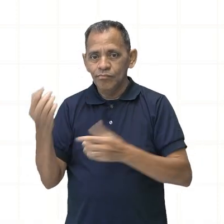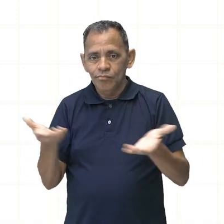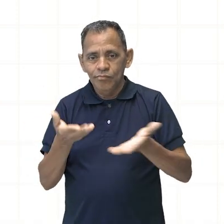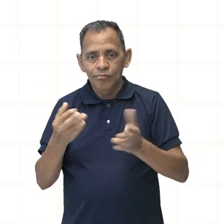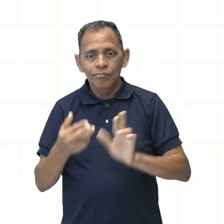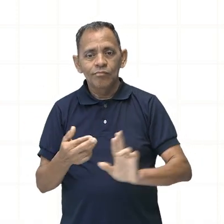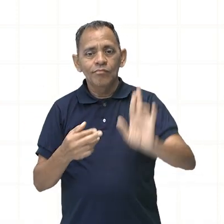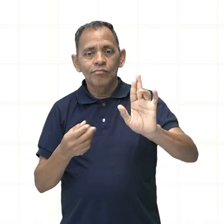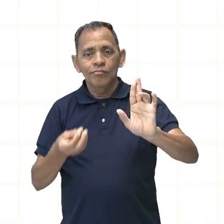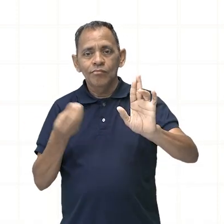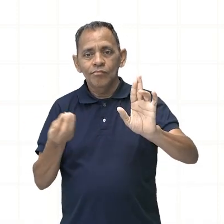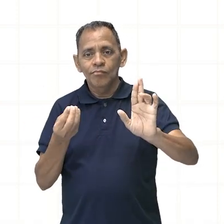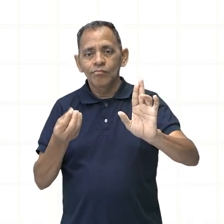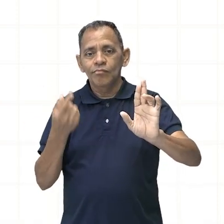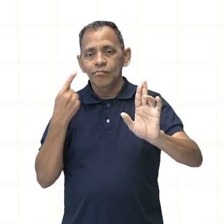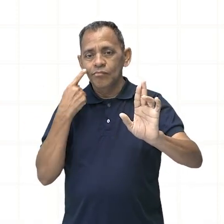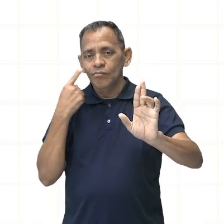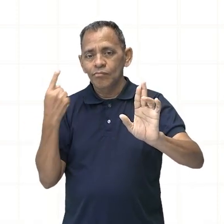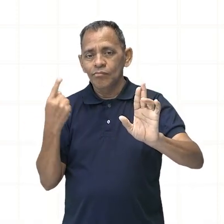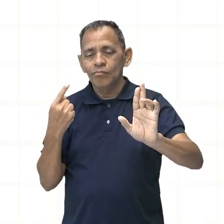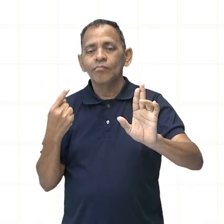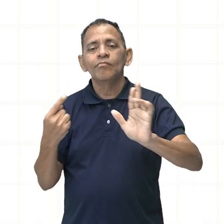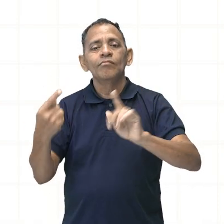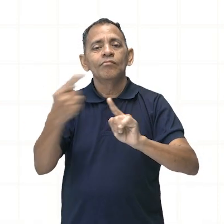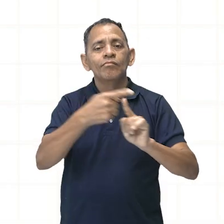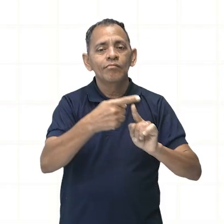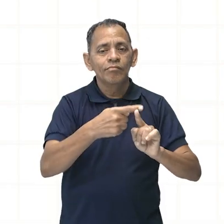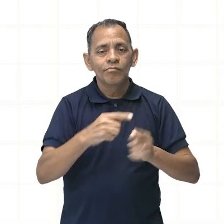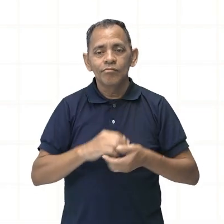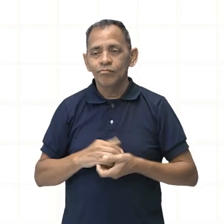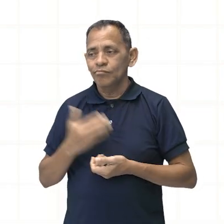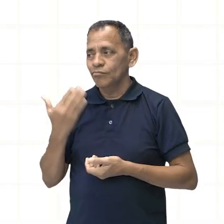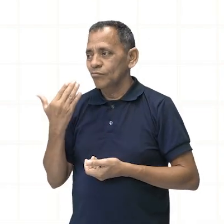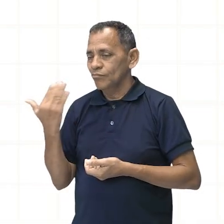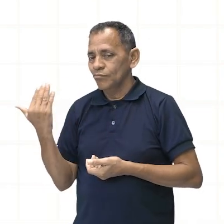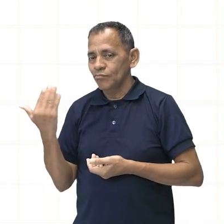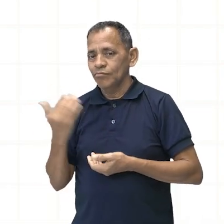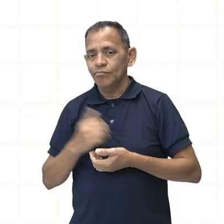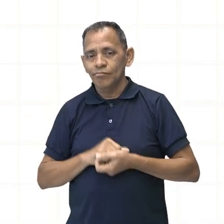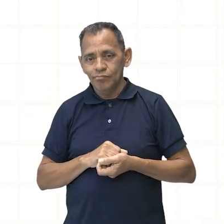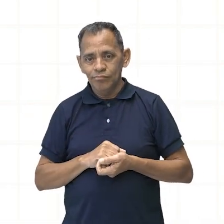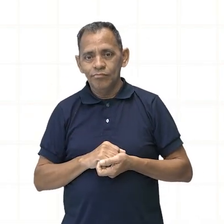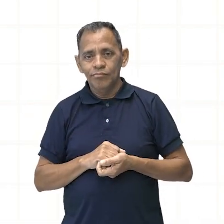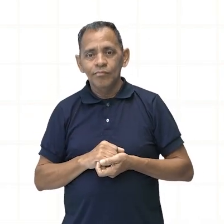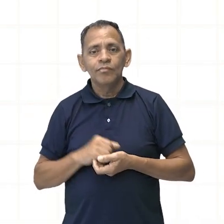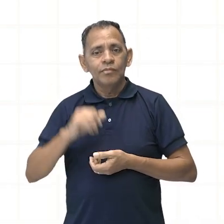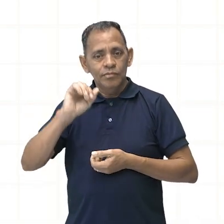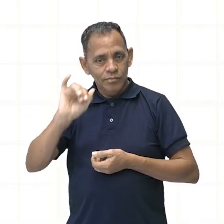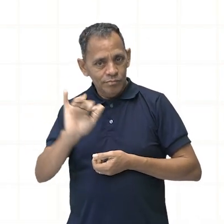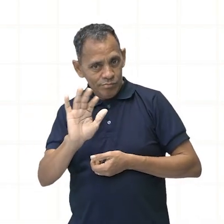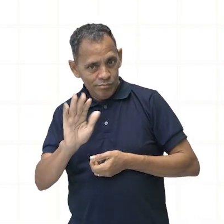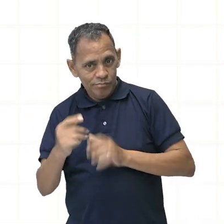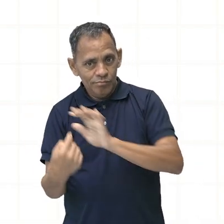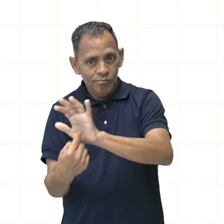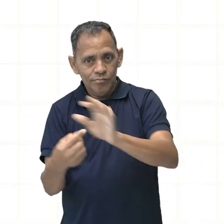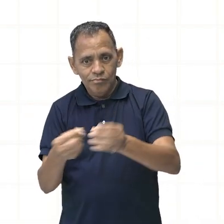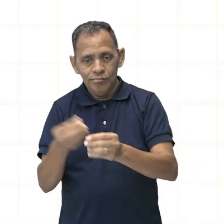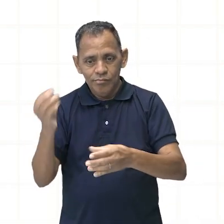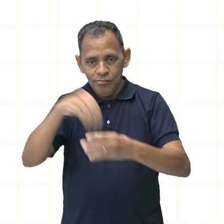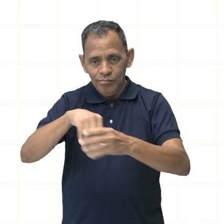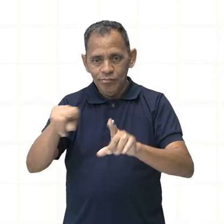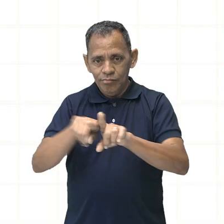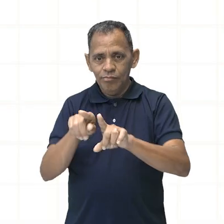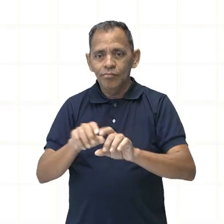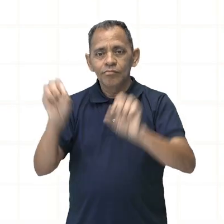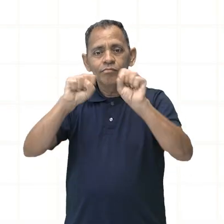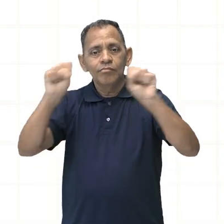mais dessa forma aqui, em forma de caracteres, né? Então, a gente tem muito desses ideogramas compondo ali o sistema de